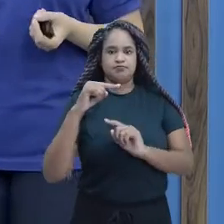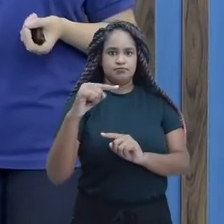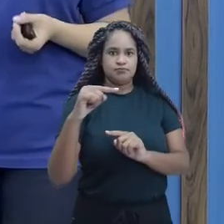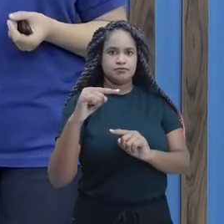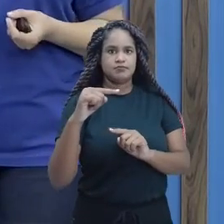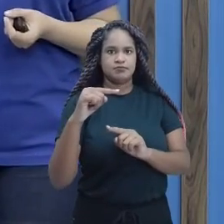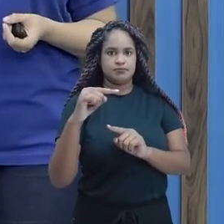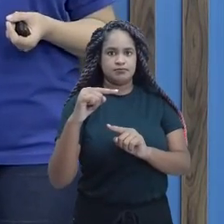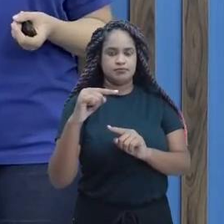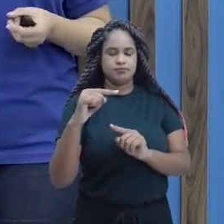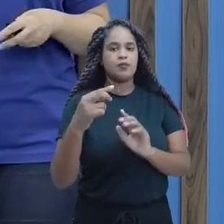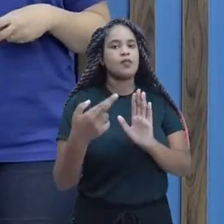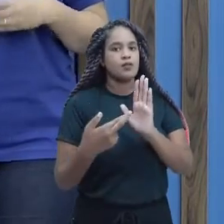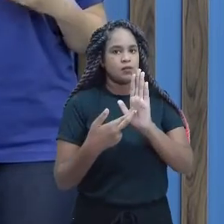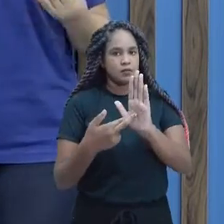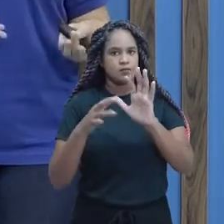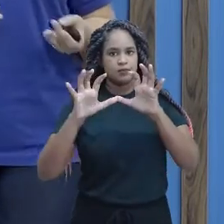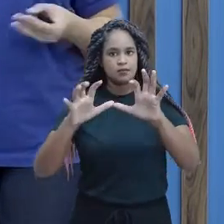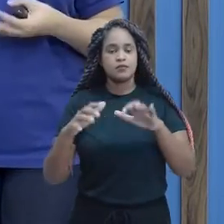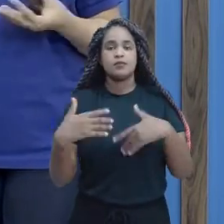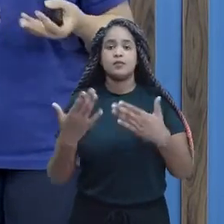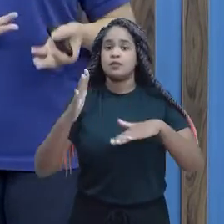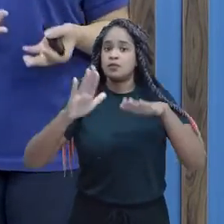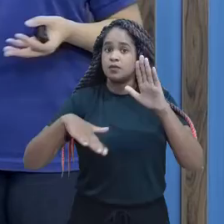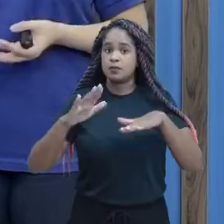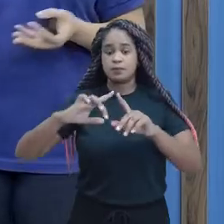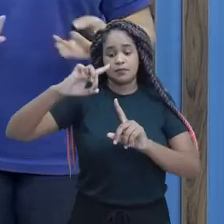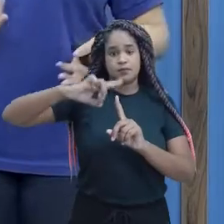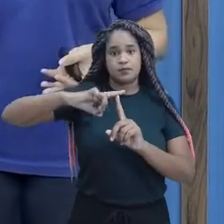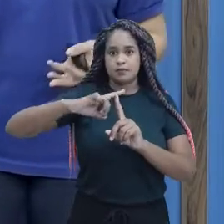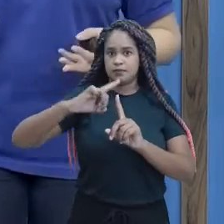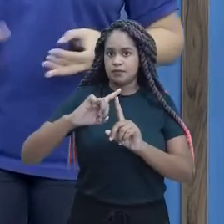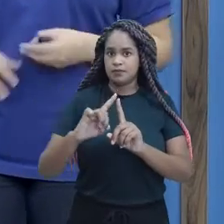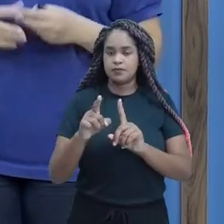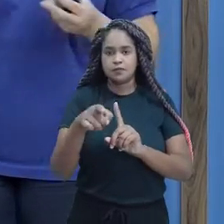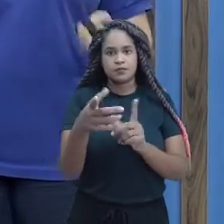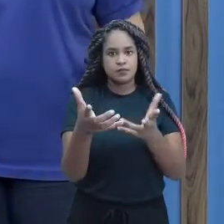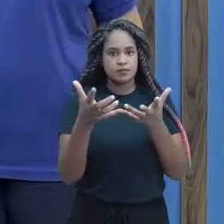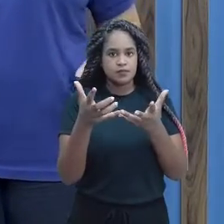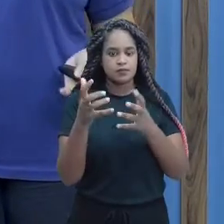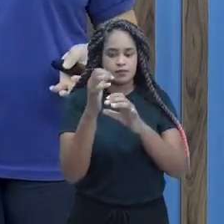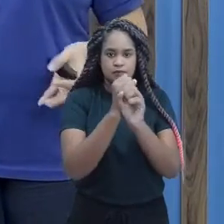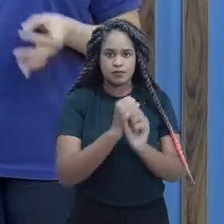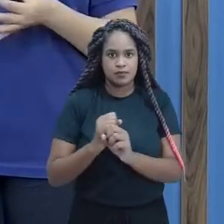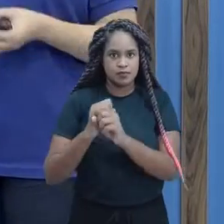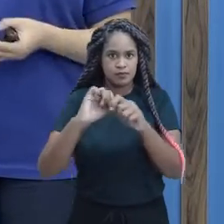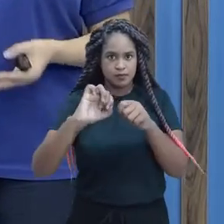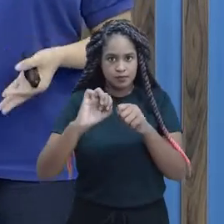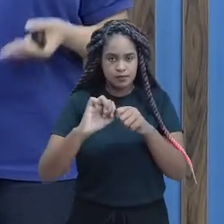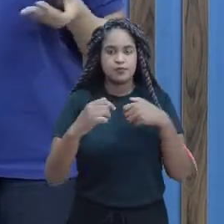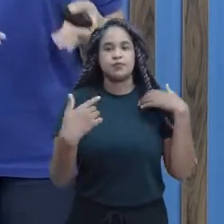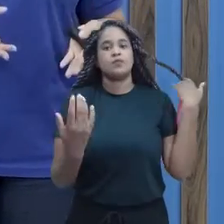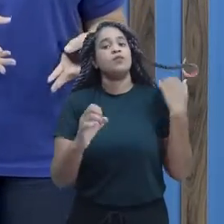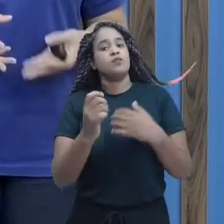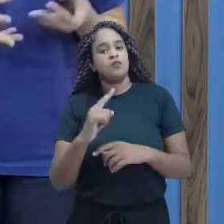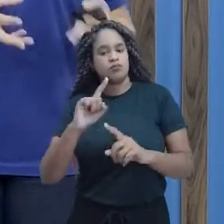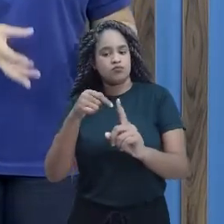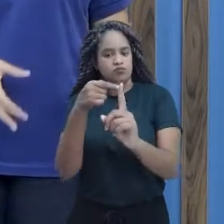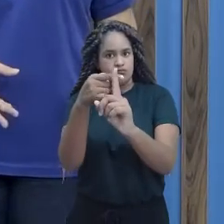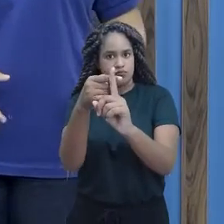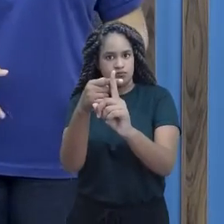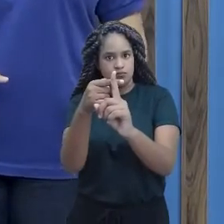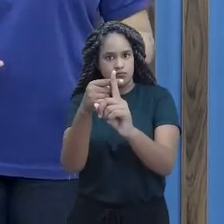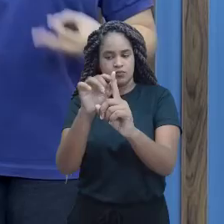essa representação, tá certo? Então, de acordo com o tipo de situação que o problema vai envolver, ou você vai adicionar um